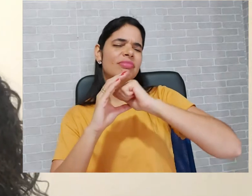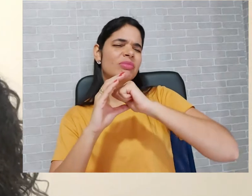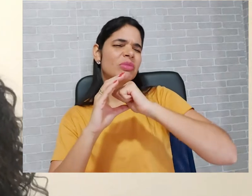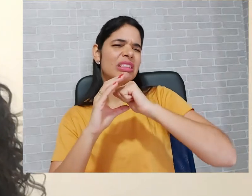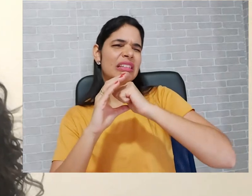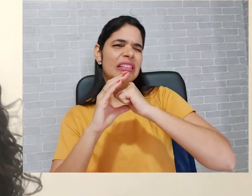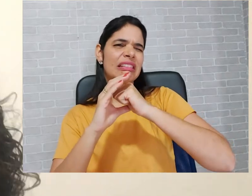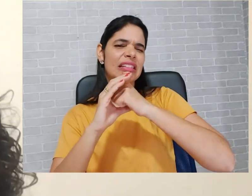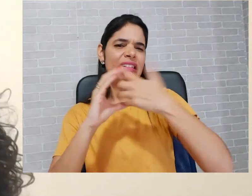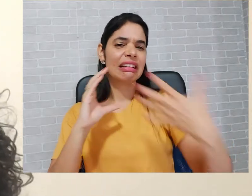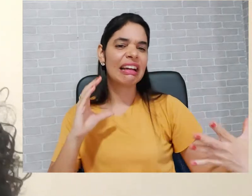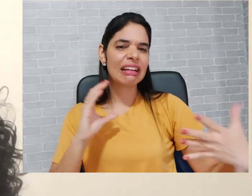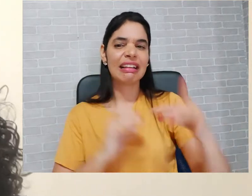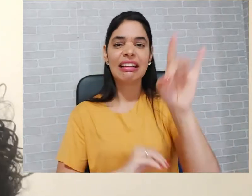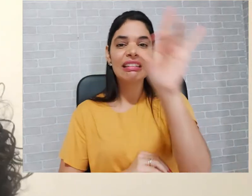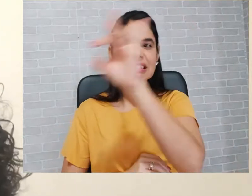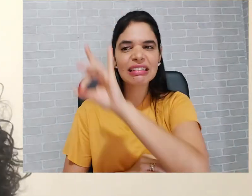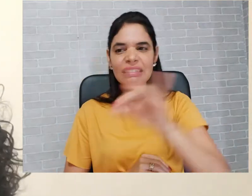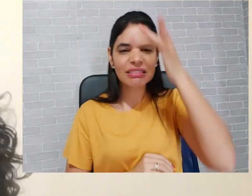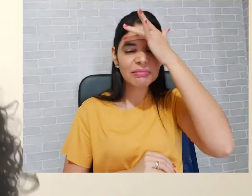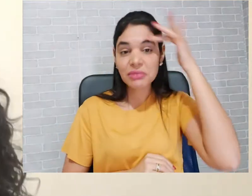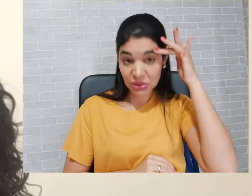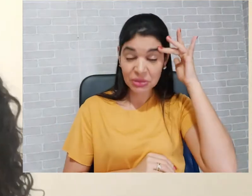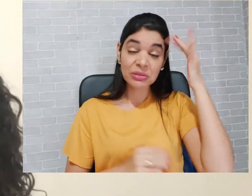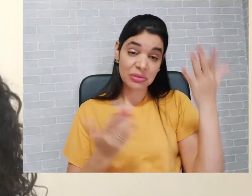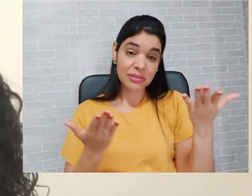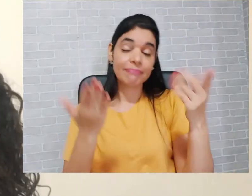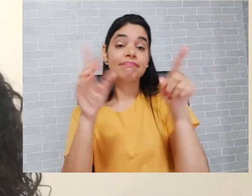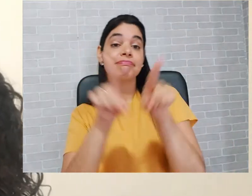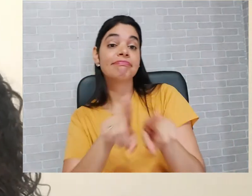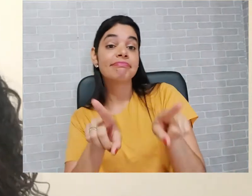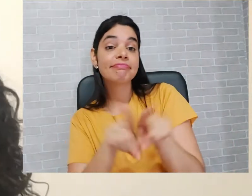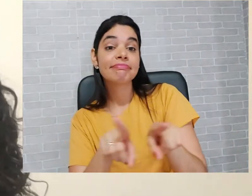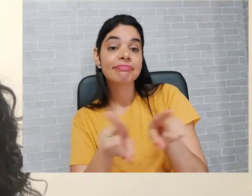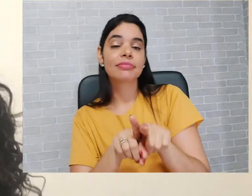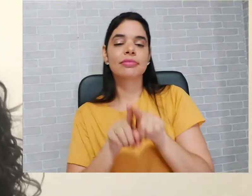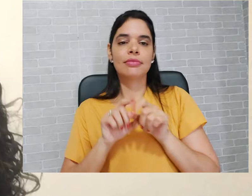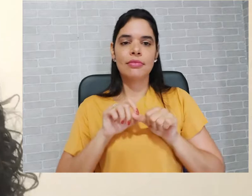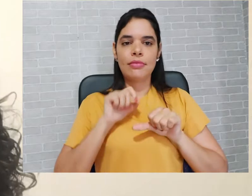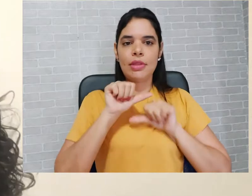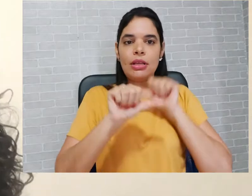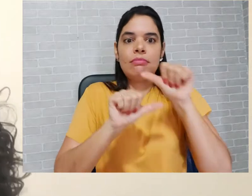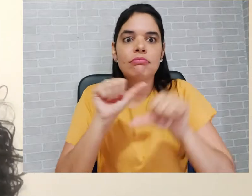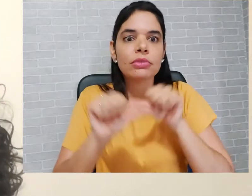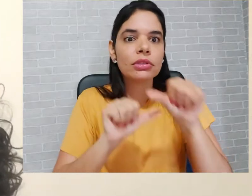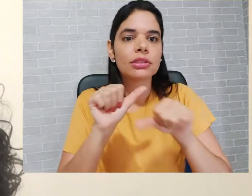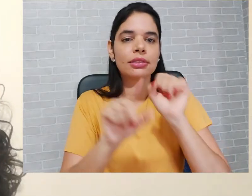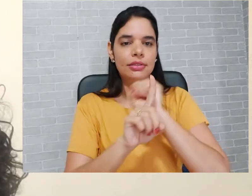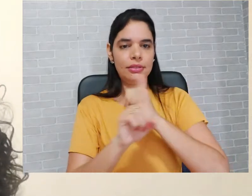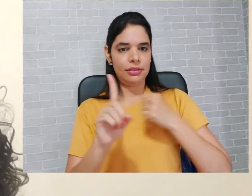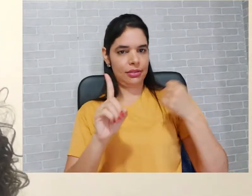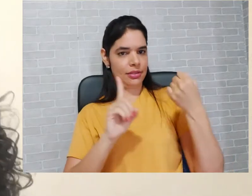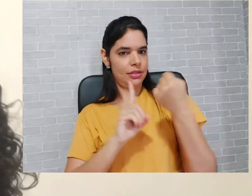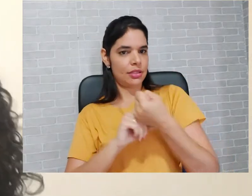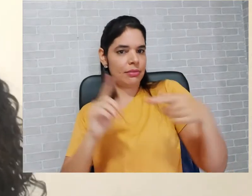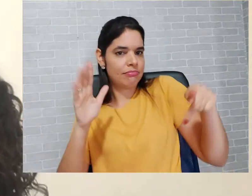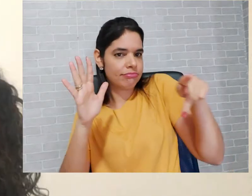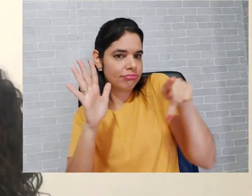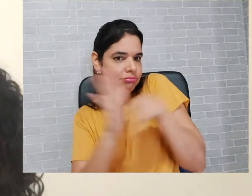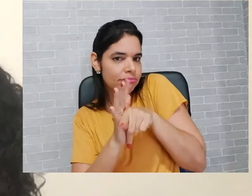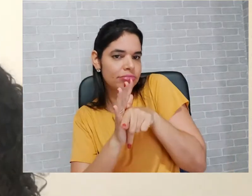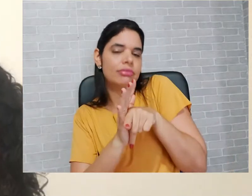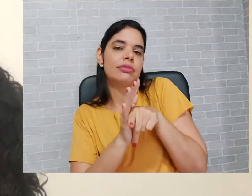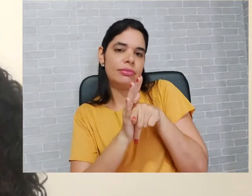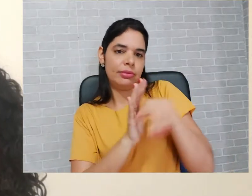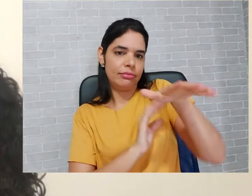personalidades. Nas fábulas dos Saint-Quentin são as mudanças da sociedade creole